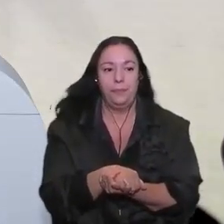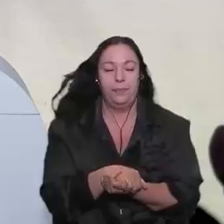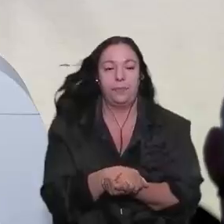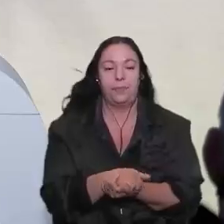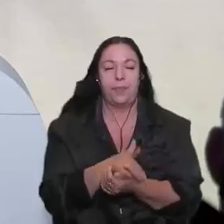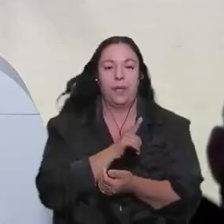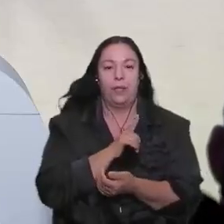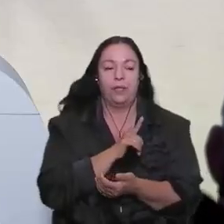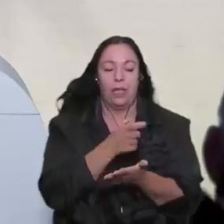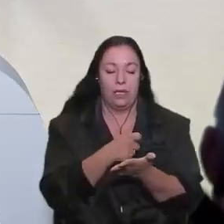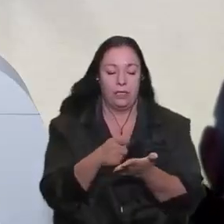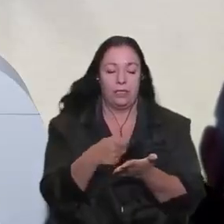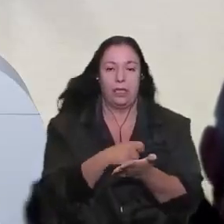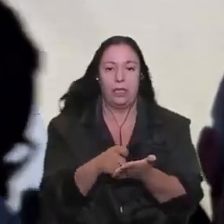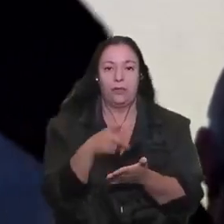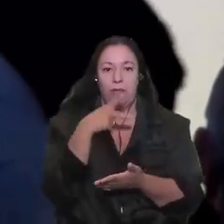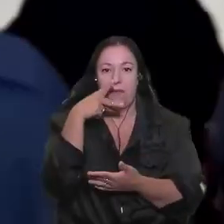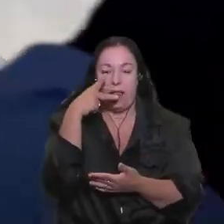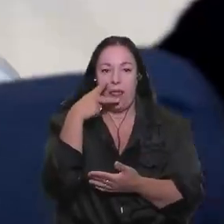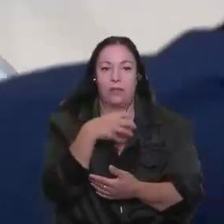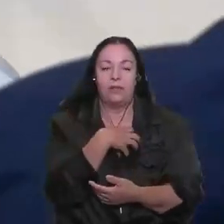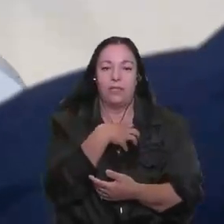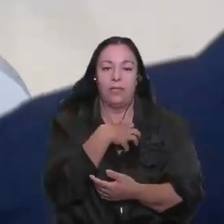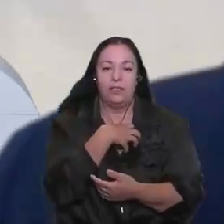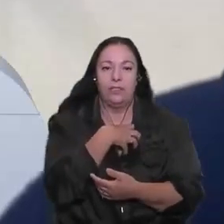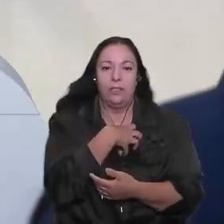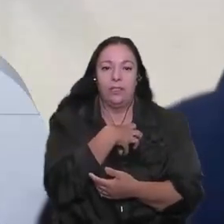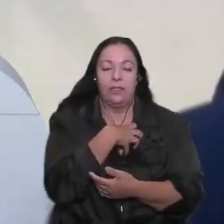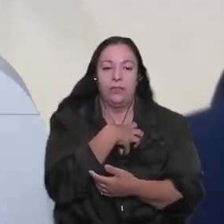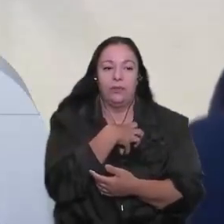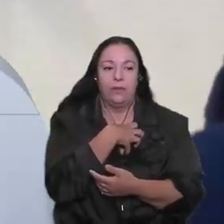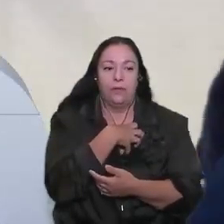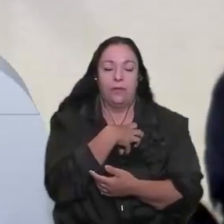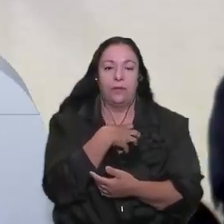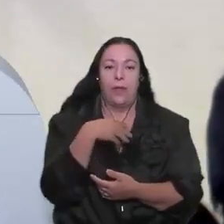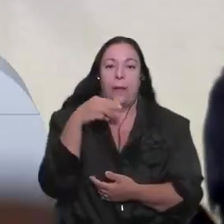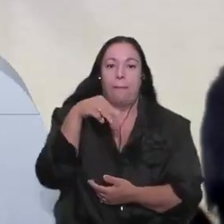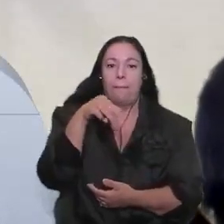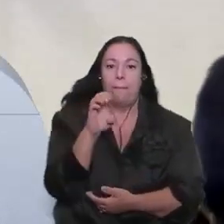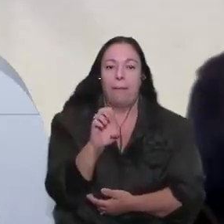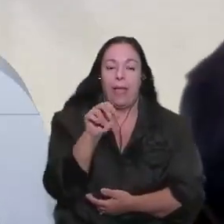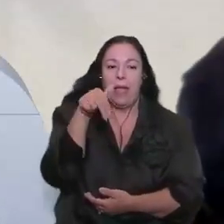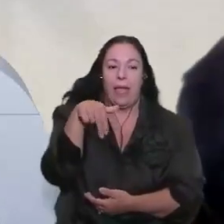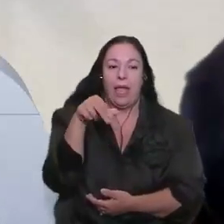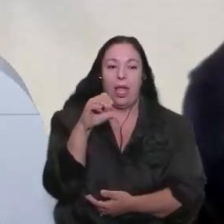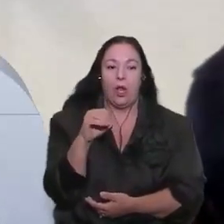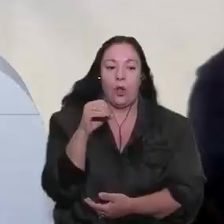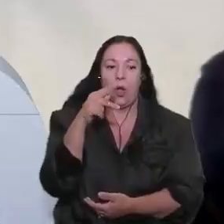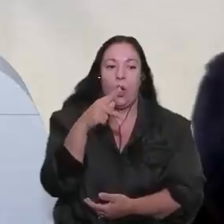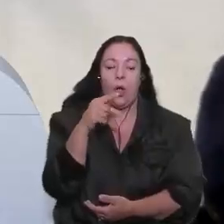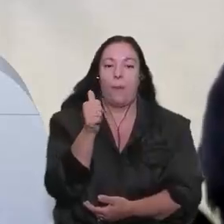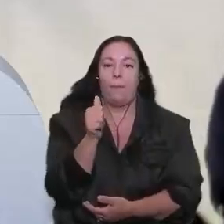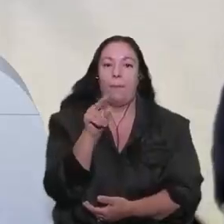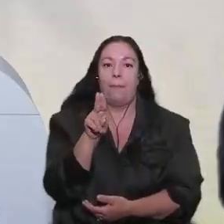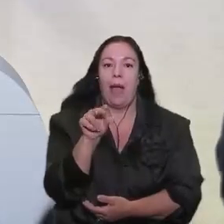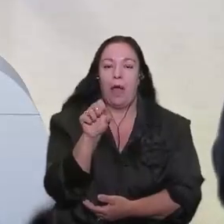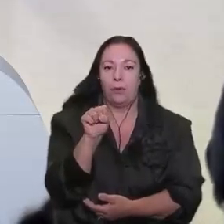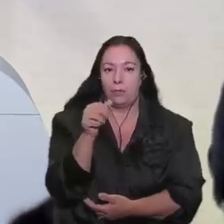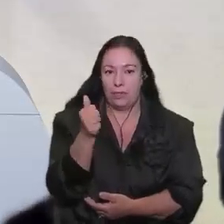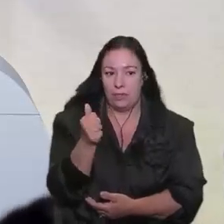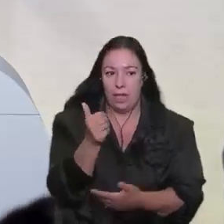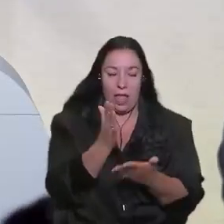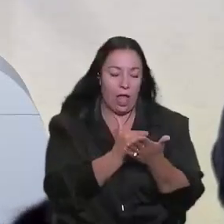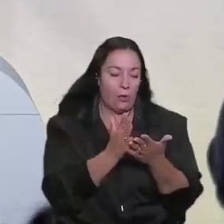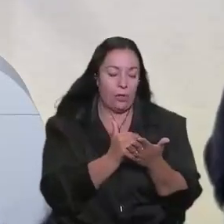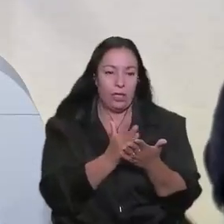que eu tenho escrito e falado e sentido muito, é sobre a menopausa. Né? É um livro